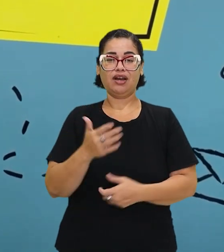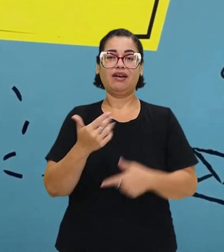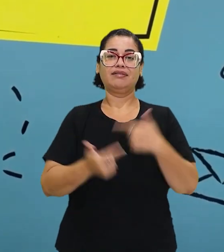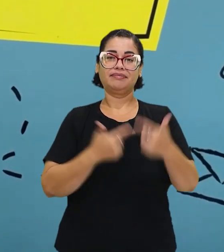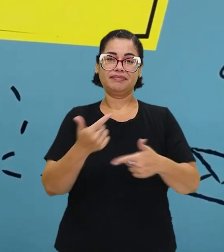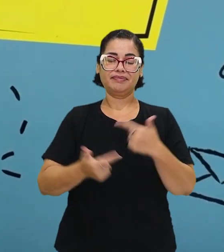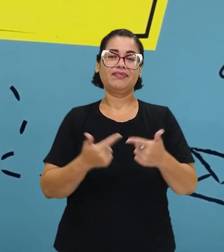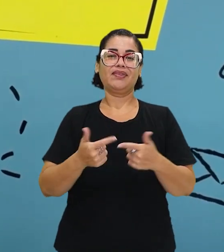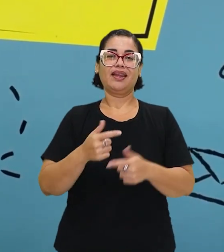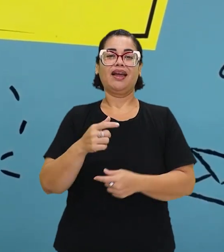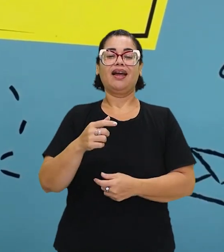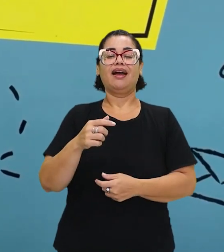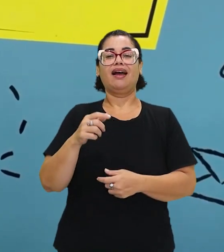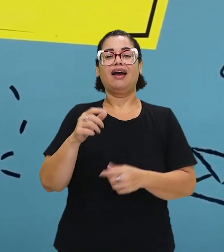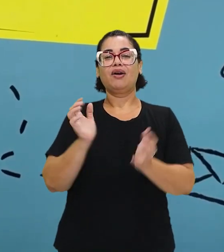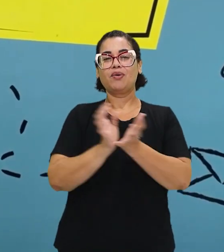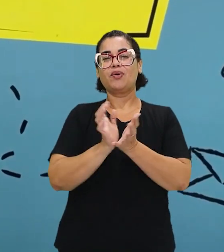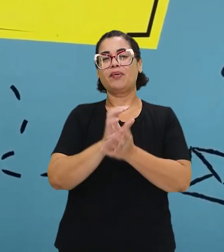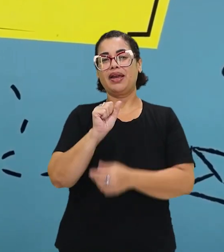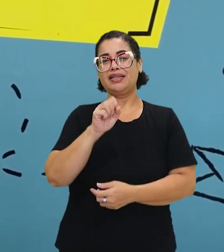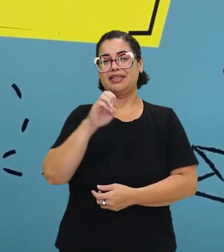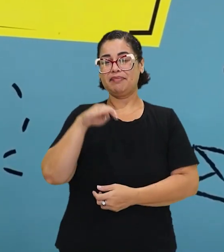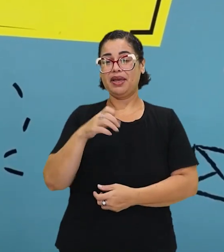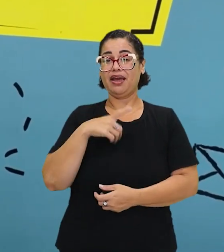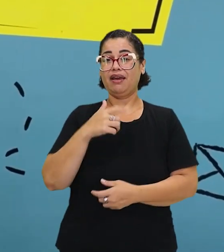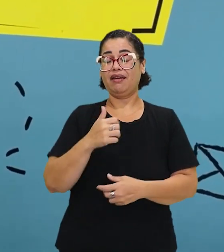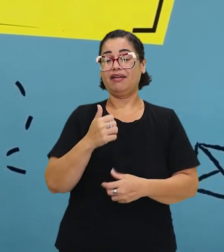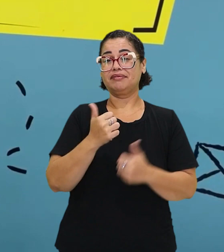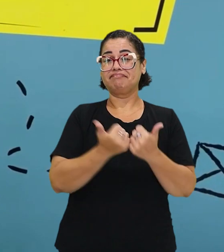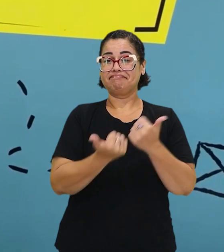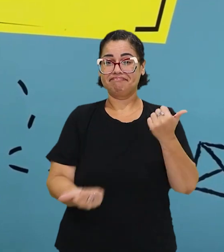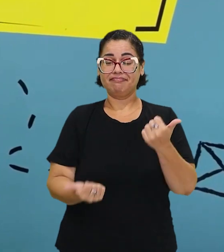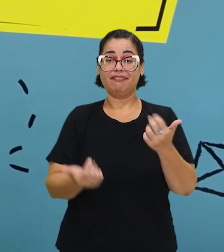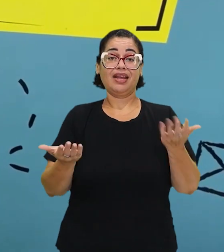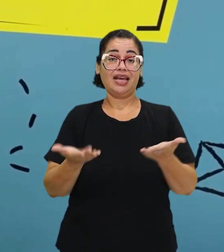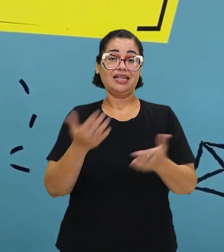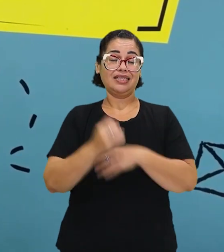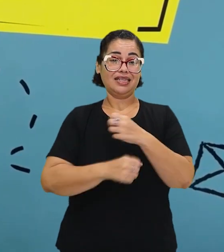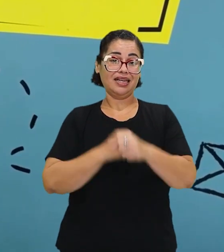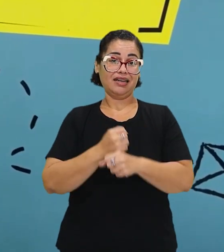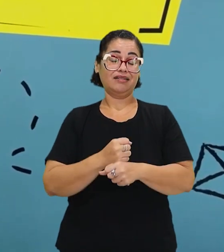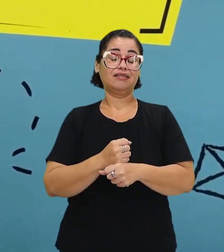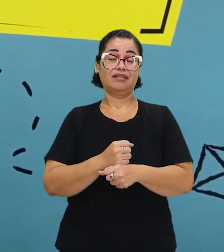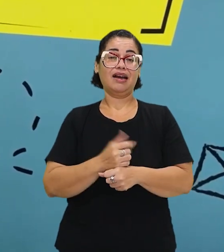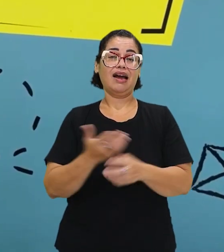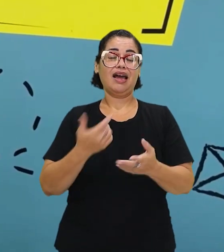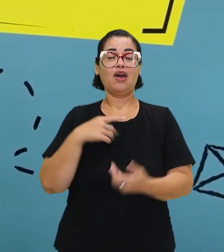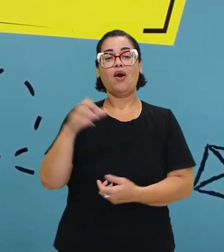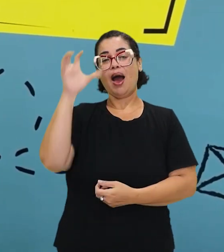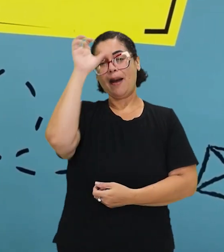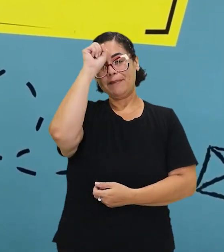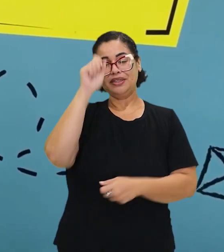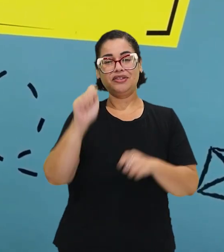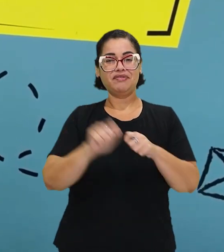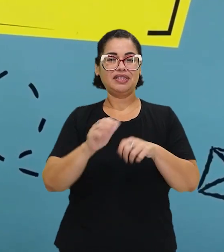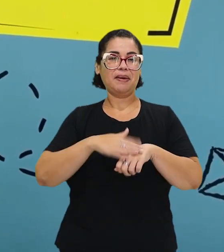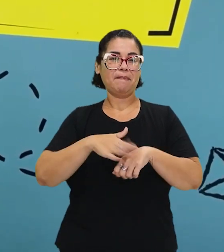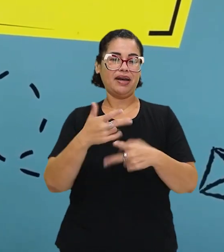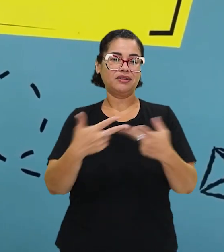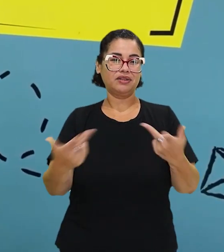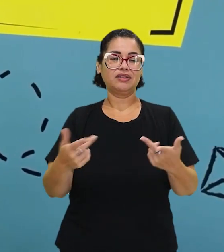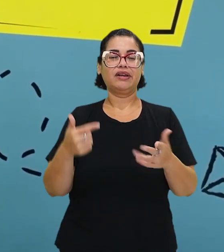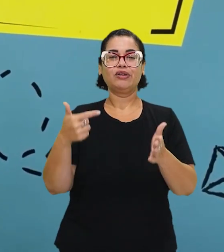na competição FLL como suplente. Esse ano eu aprendi a fazer mais coisas, como a